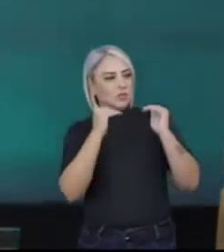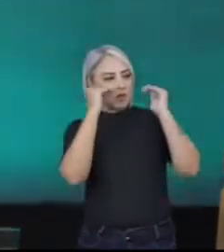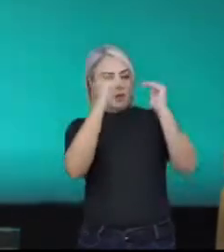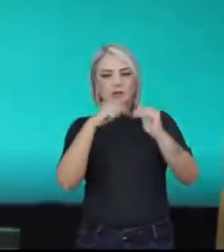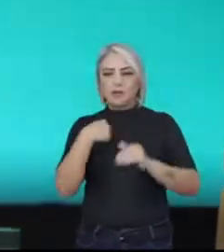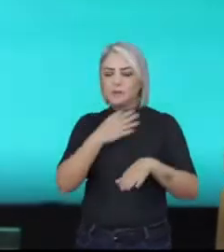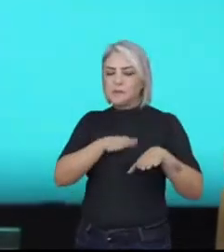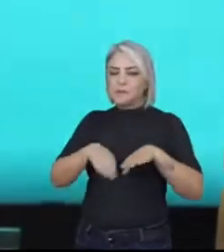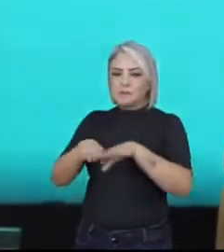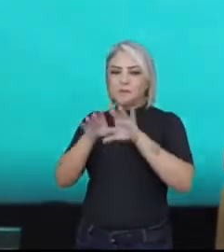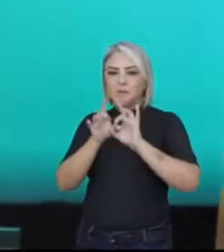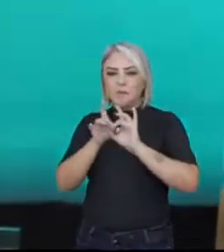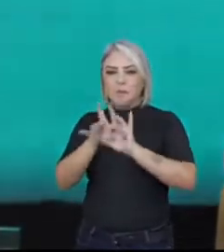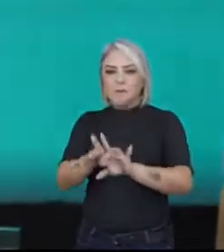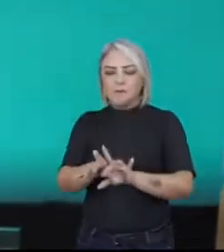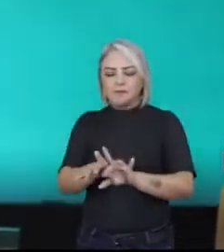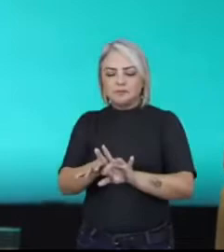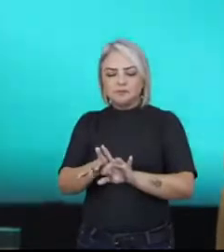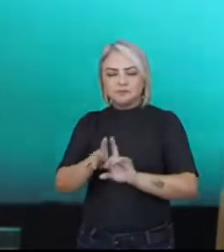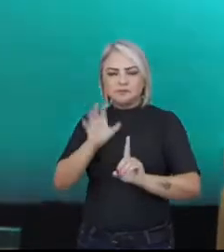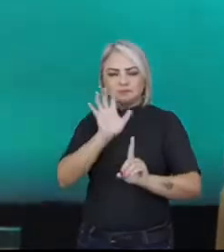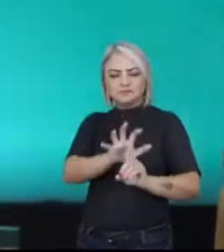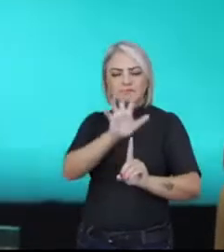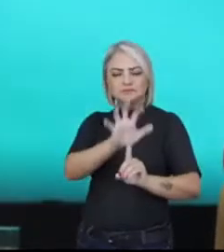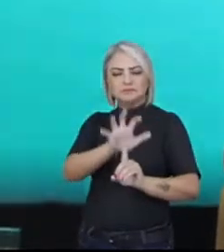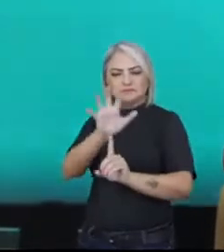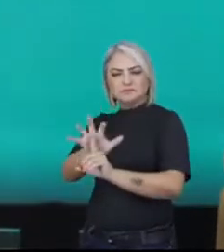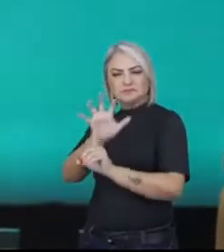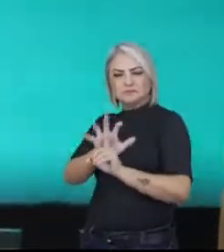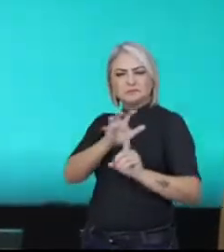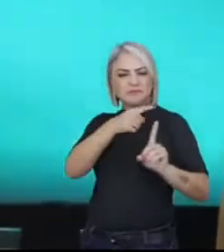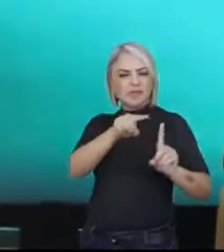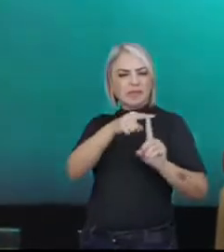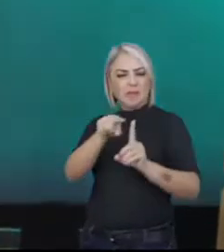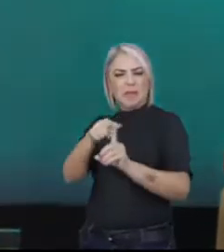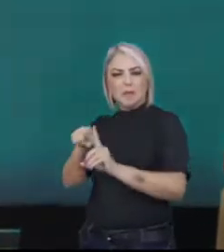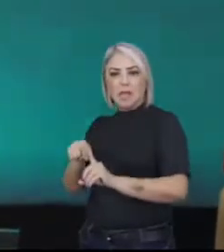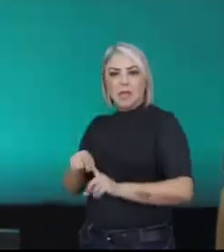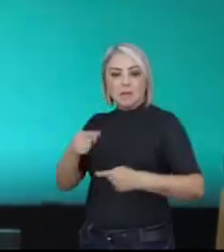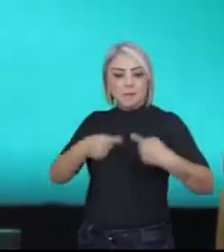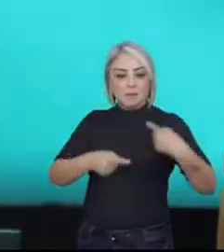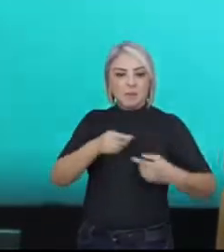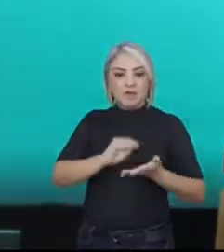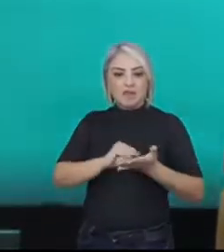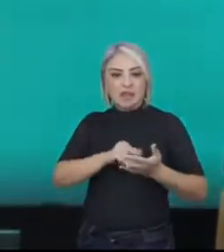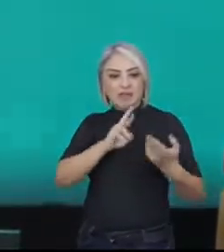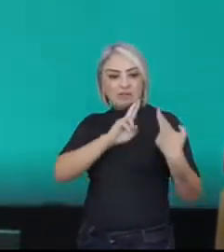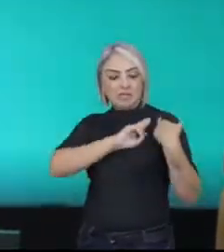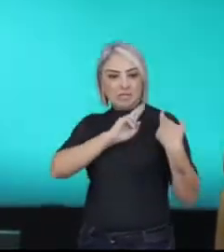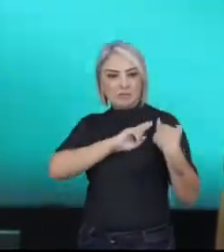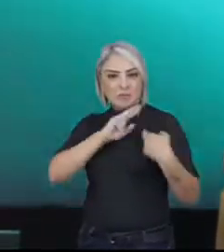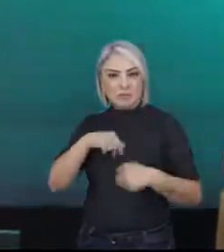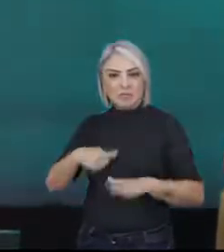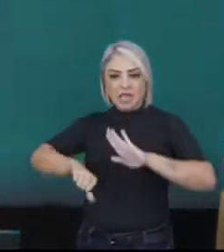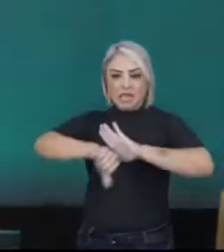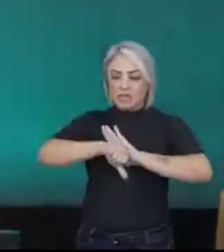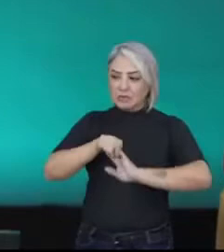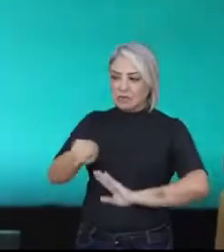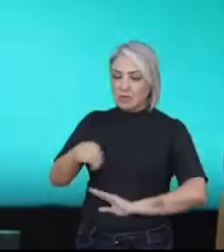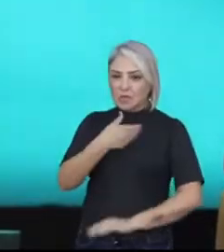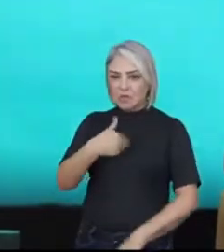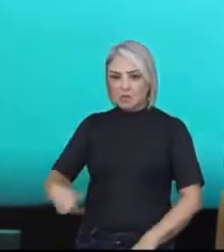sendo constantemente atacadas pela política irresponsável e criminosa do atual governo.